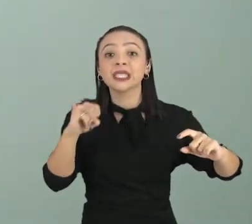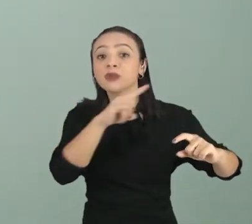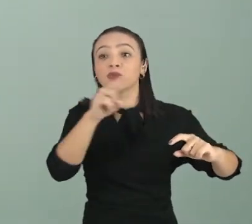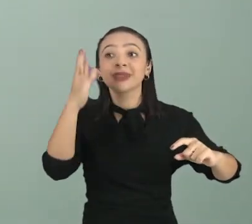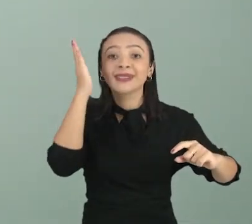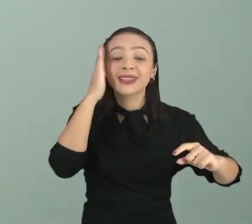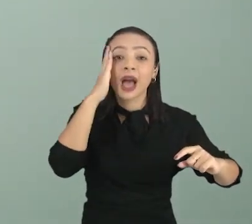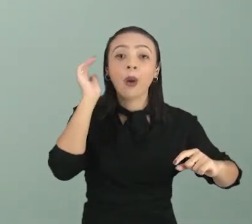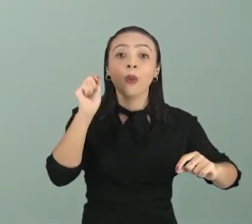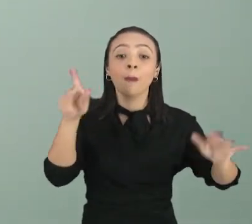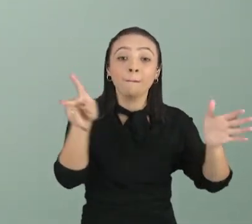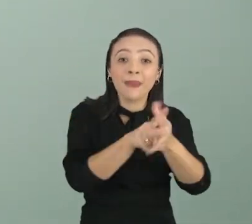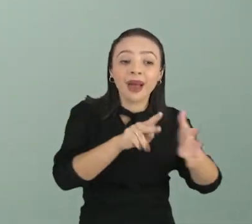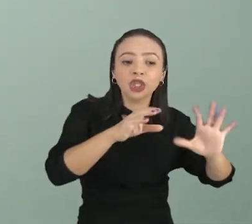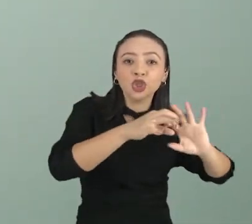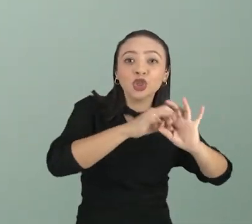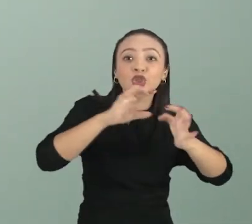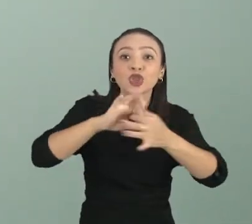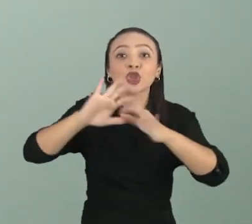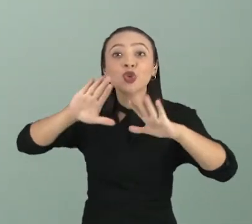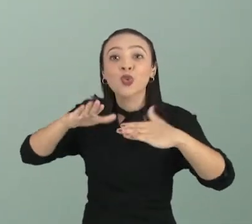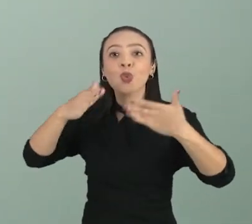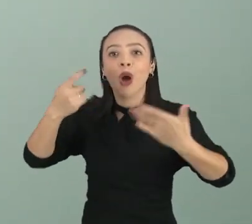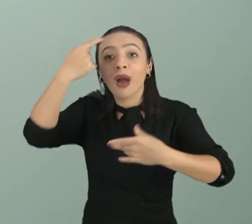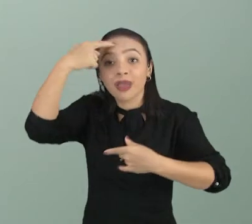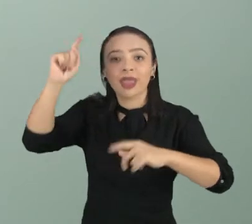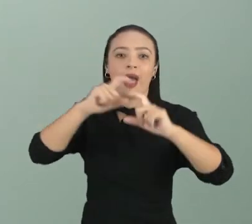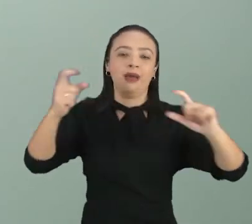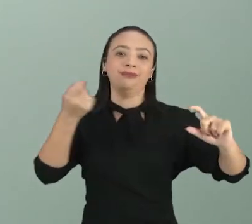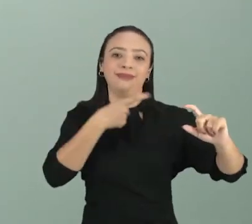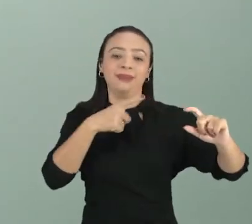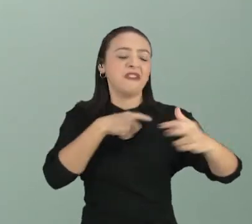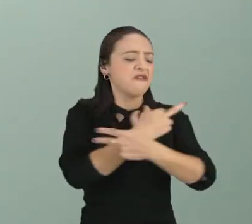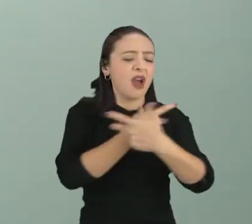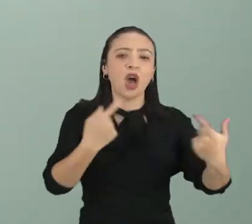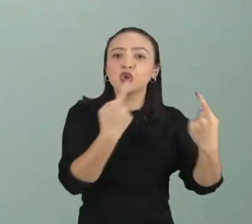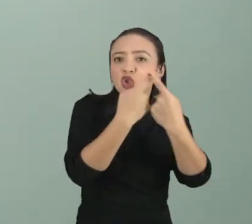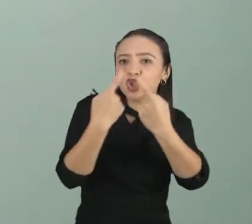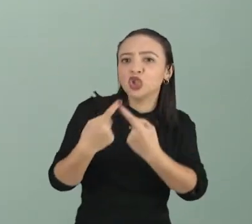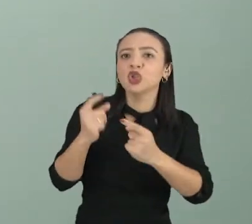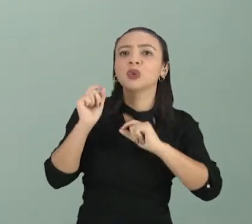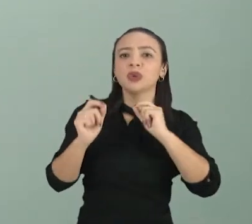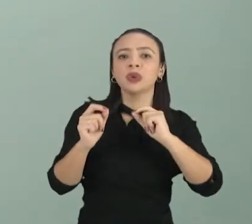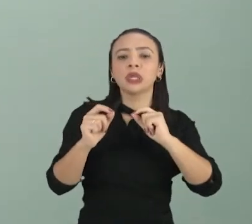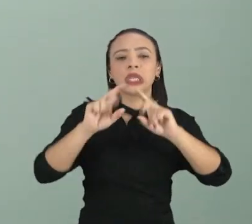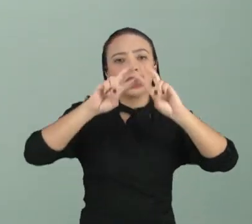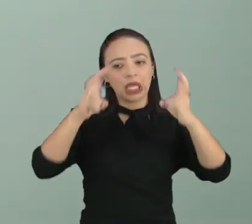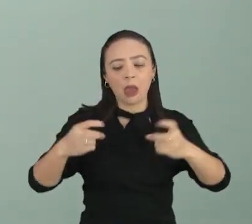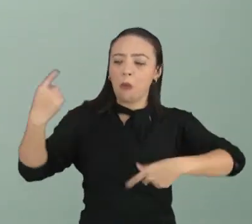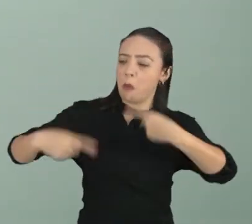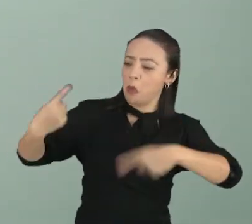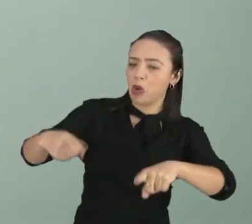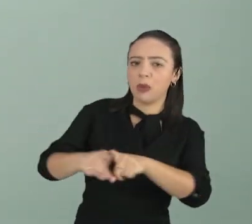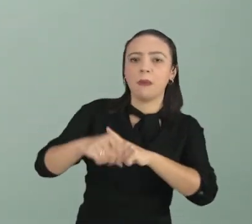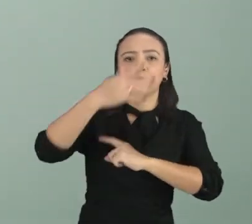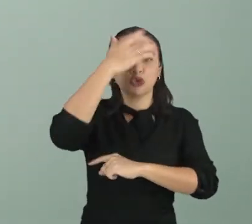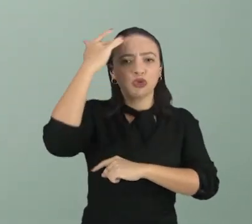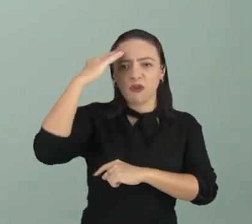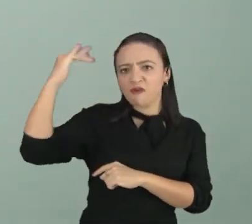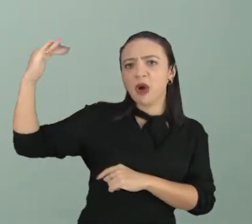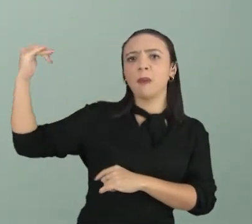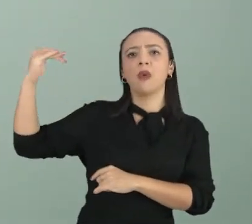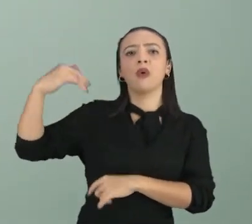souber o contexto em que ela foi produzida. Muitas charges, elas tratam de política, personalidades,